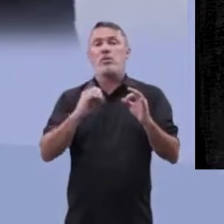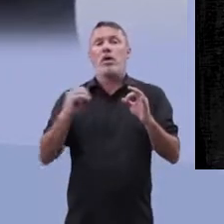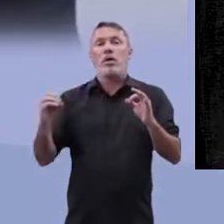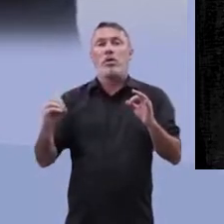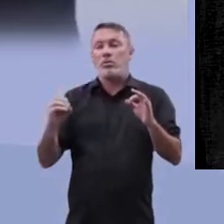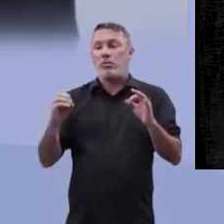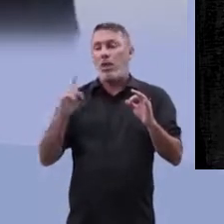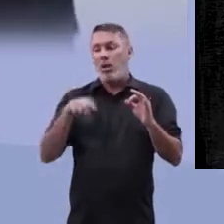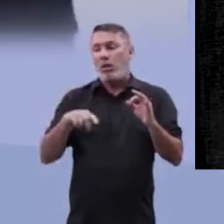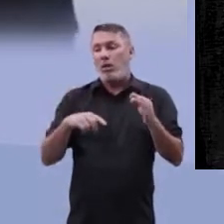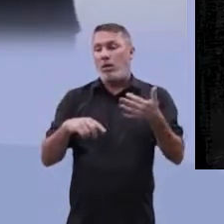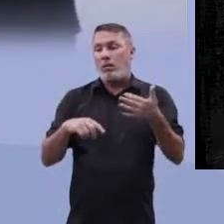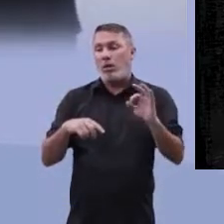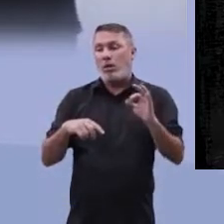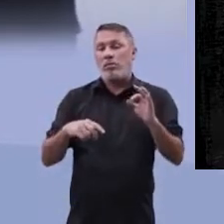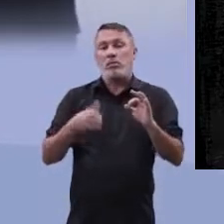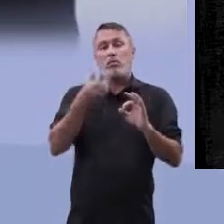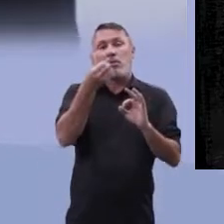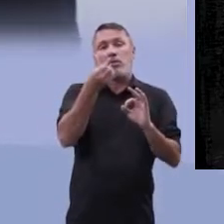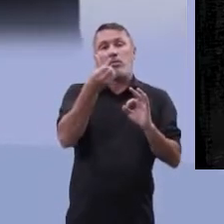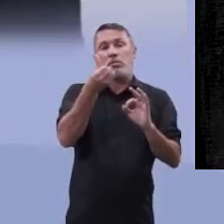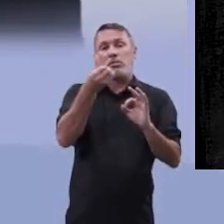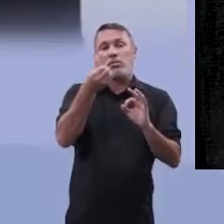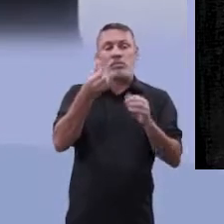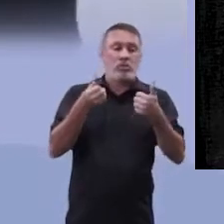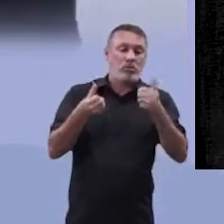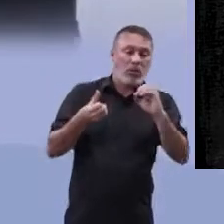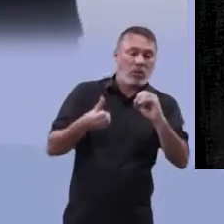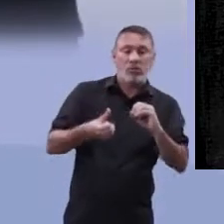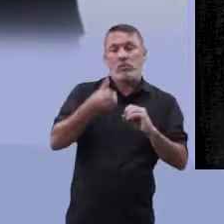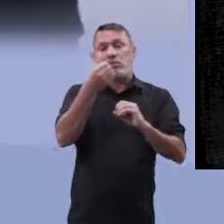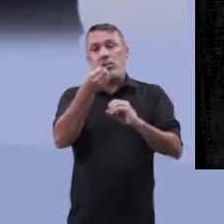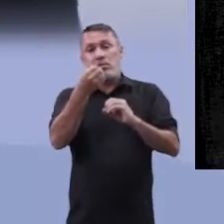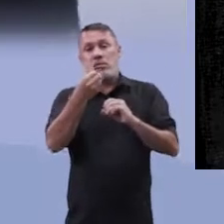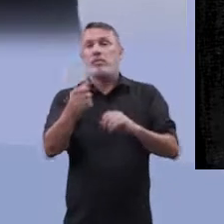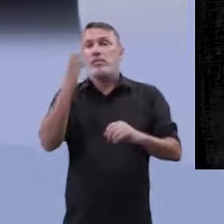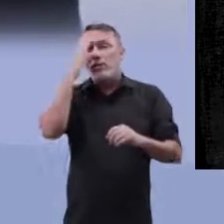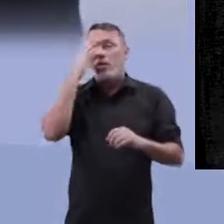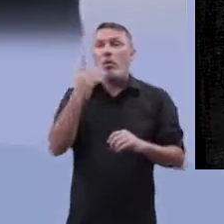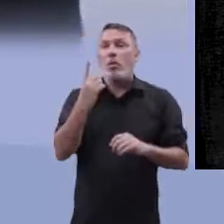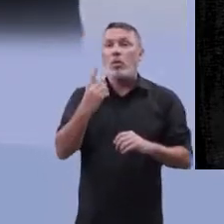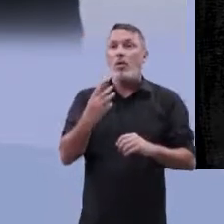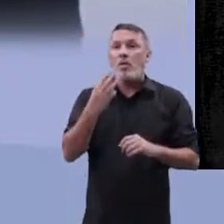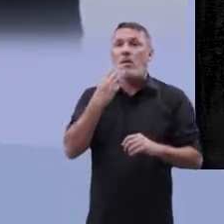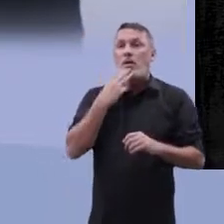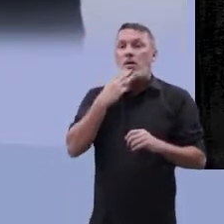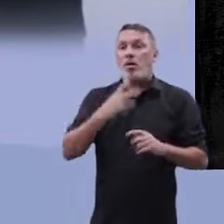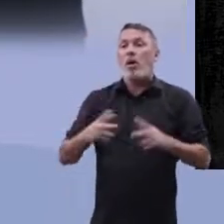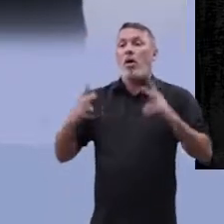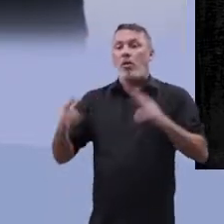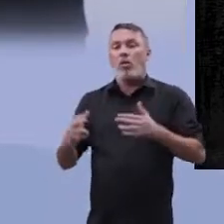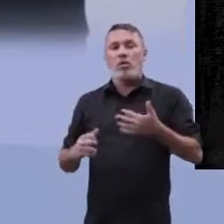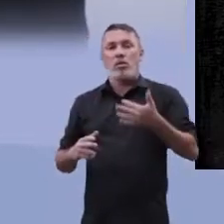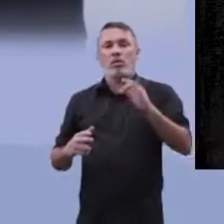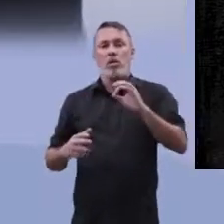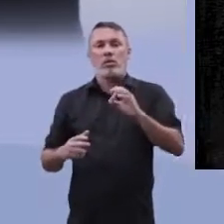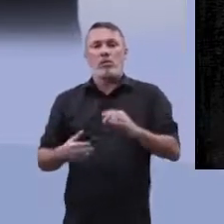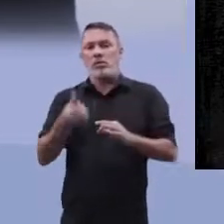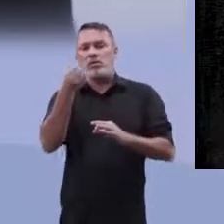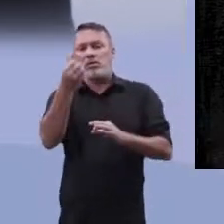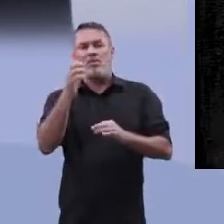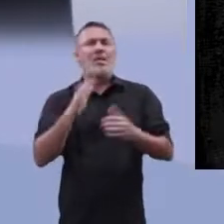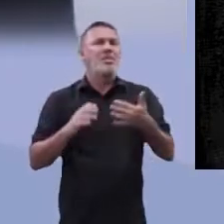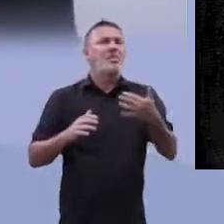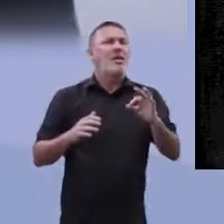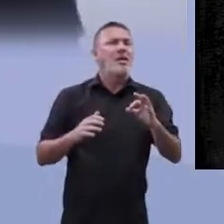zeros. Pegou a visão? Então, 1 milhão ele tem 6 zeros. 1 milhão é igual a 10